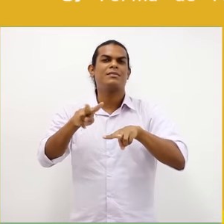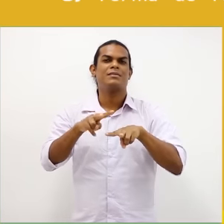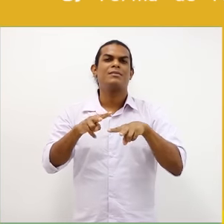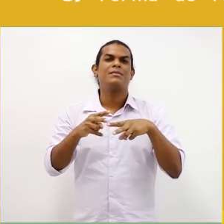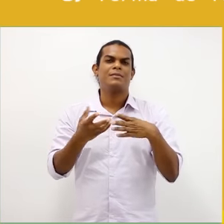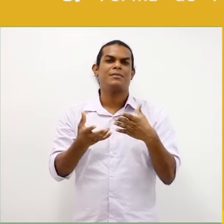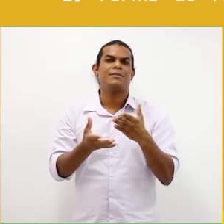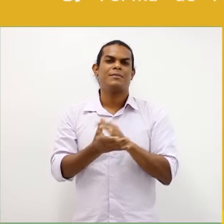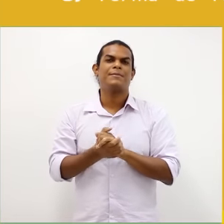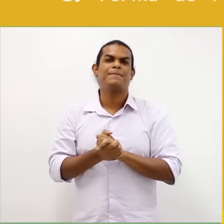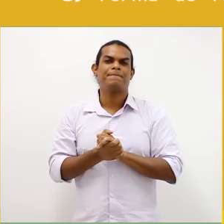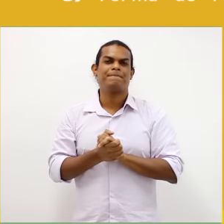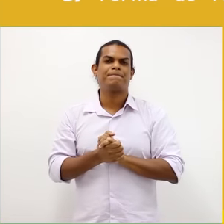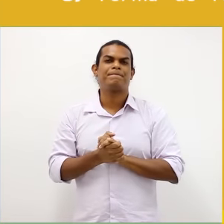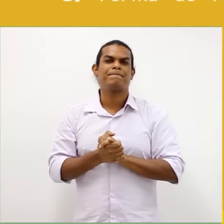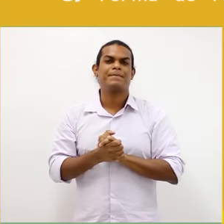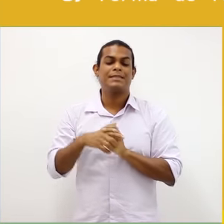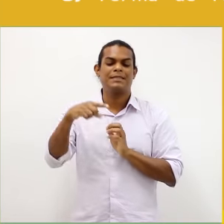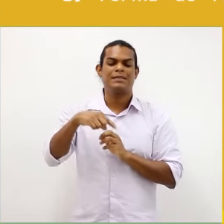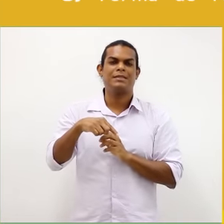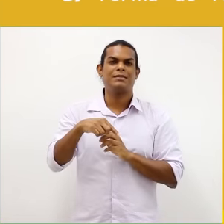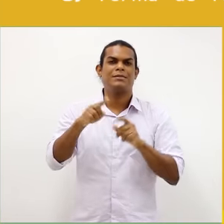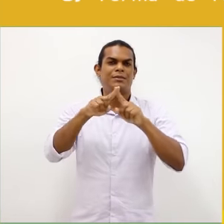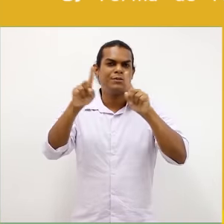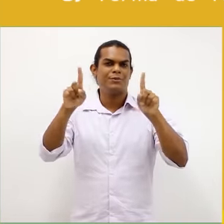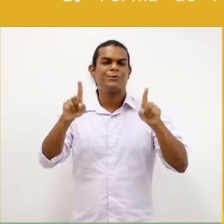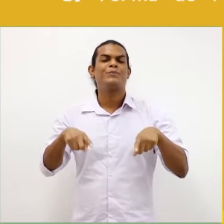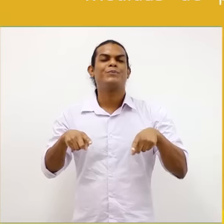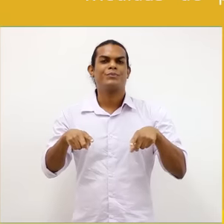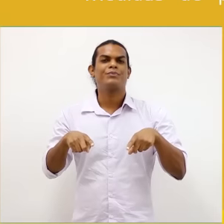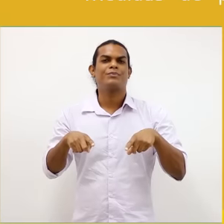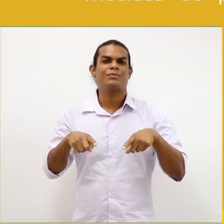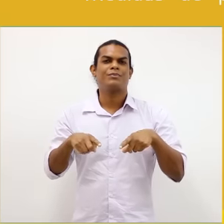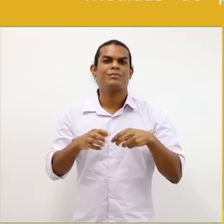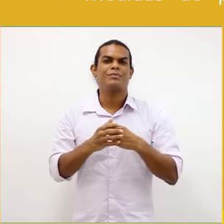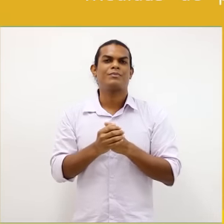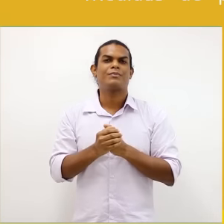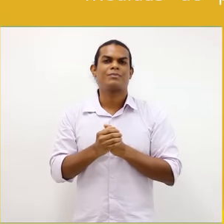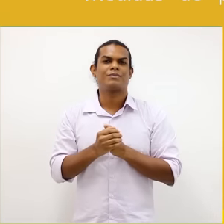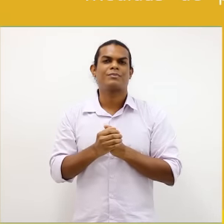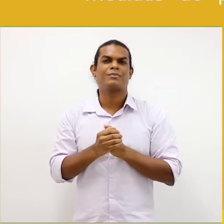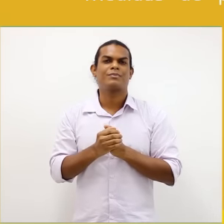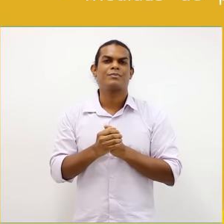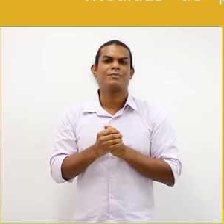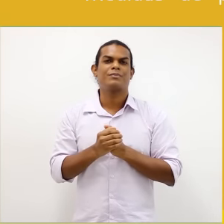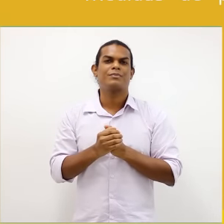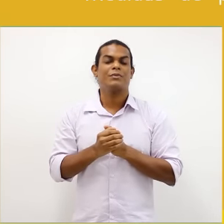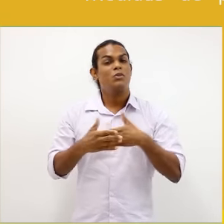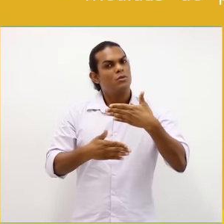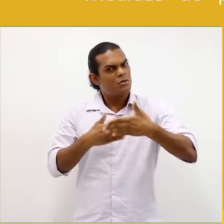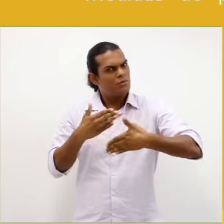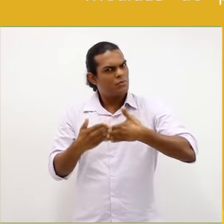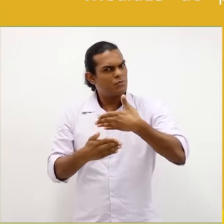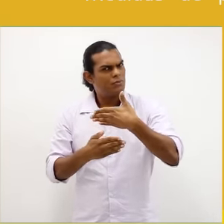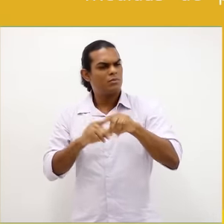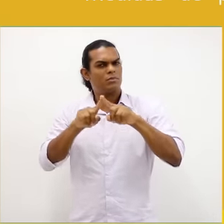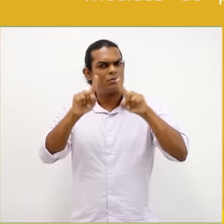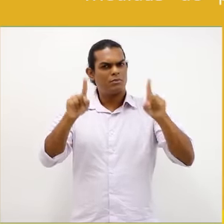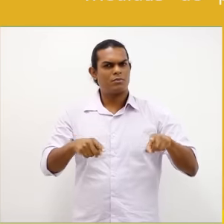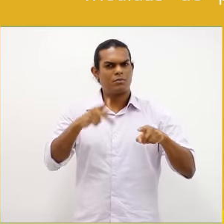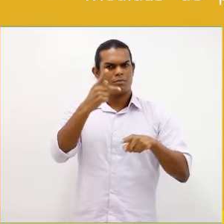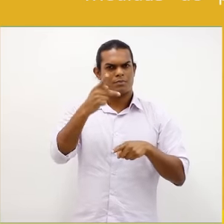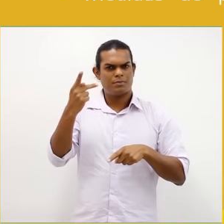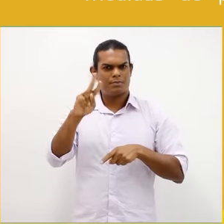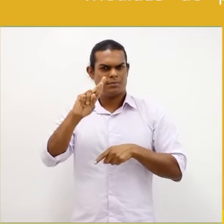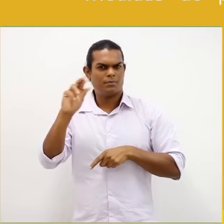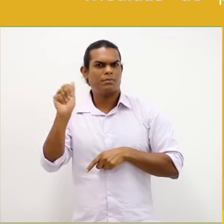de avaliação do desenvolvimento desse programa. Tá? O desenvolvimento do programa do PPRA. Primeiro, nós